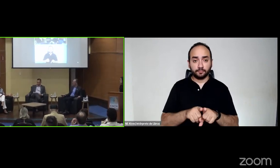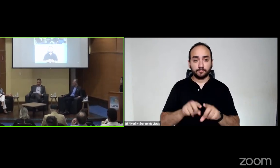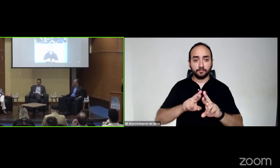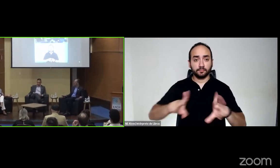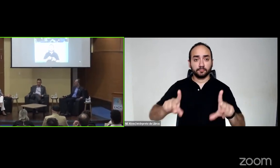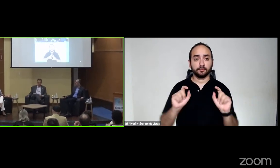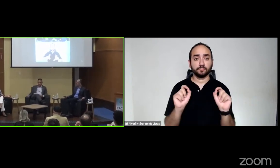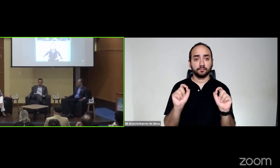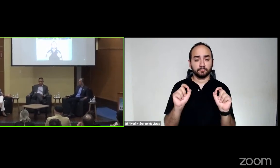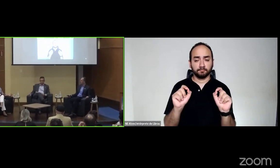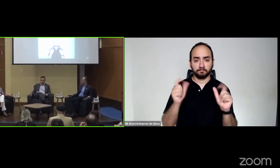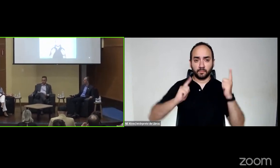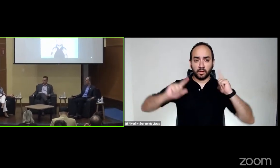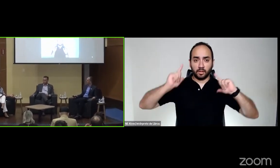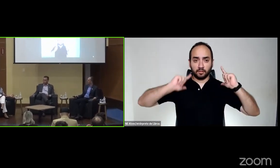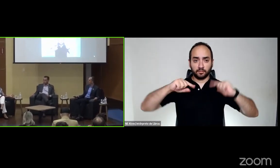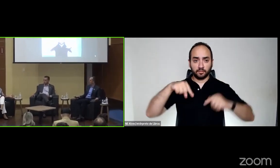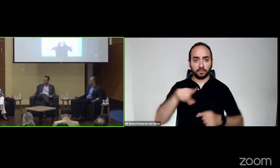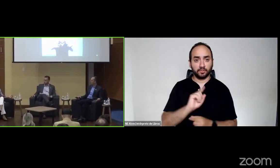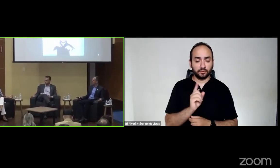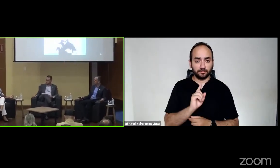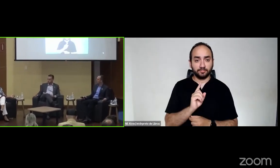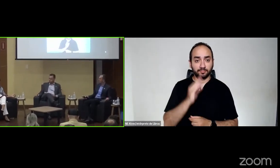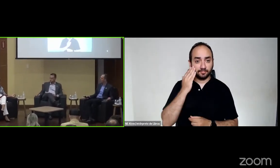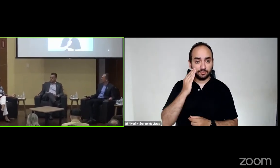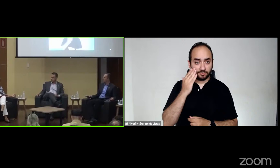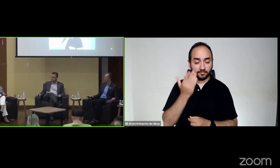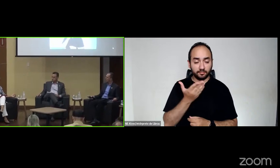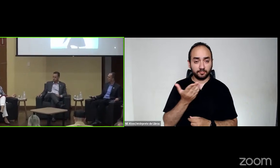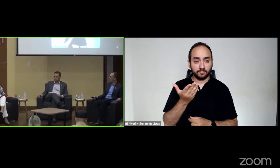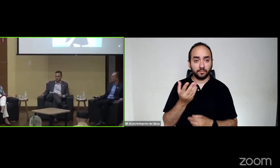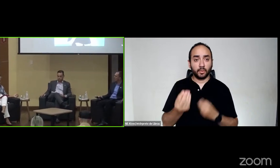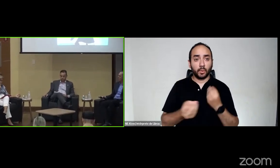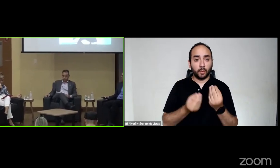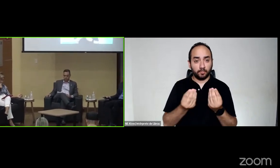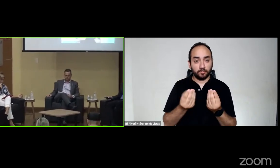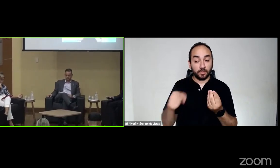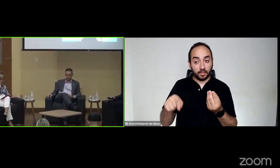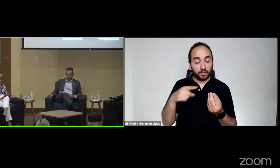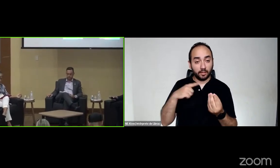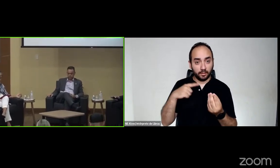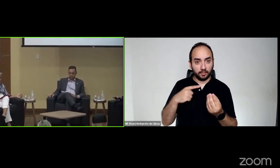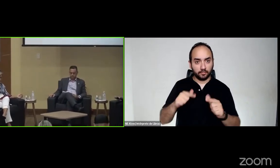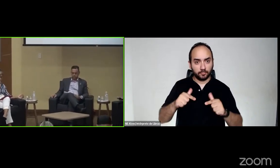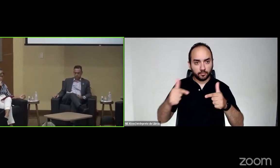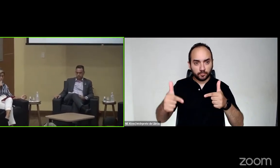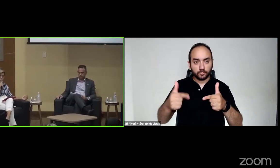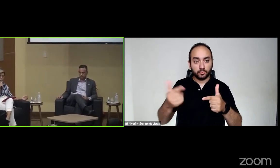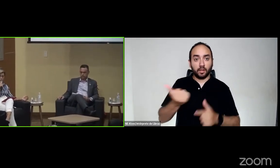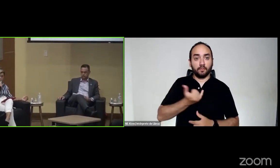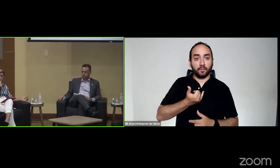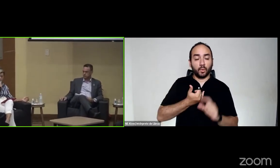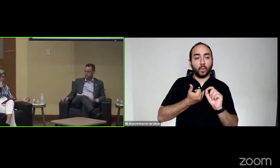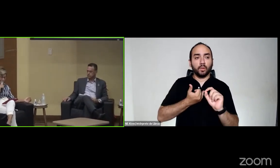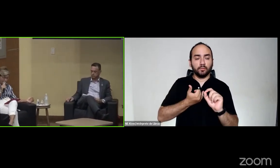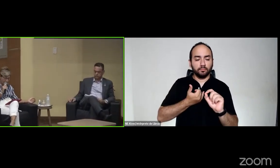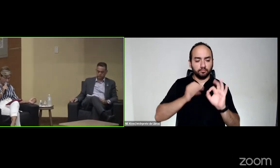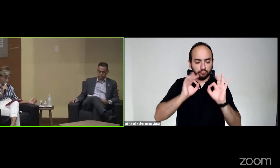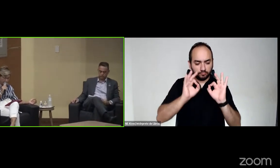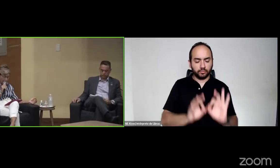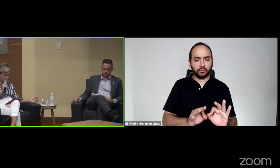no lazer. Sem dúvida, essas ações nos sinalizam um caminho sólido,